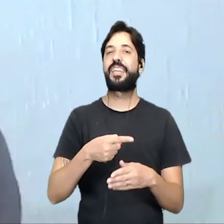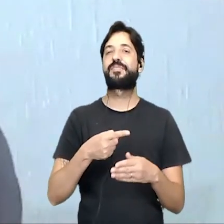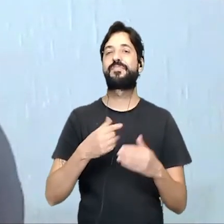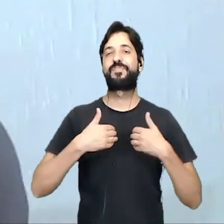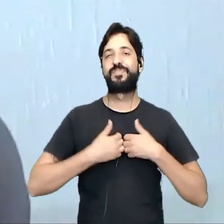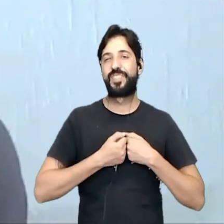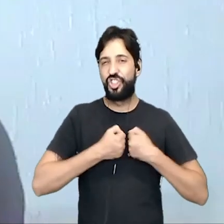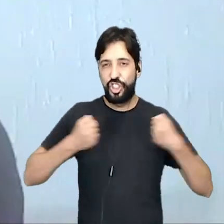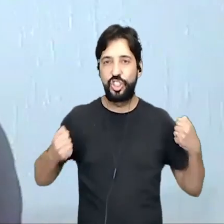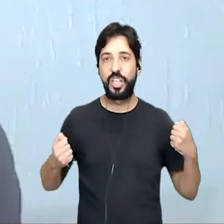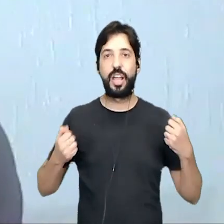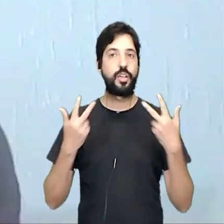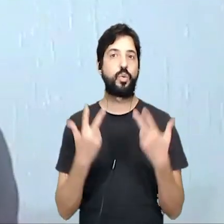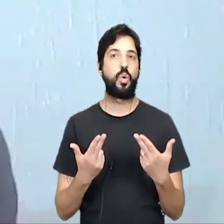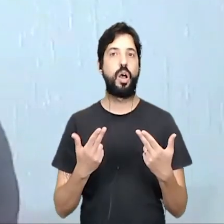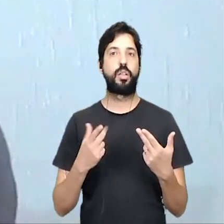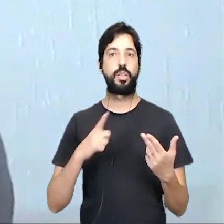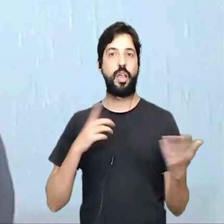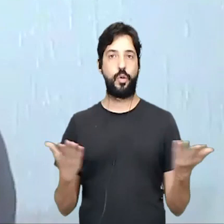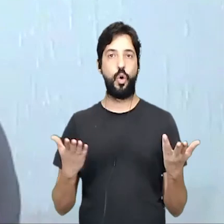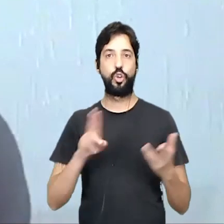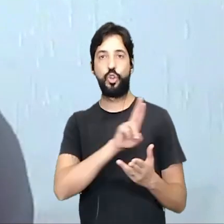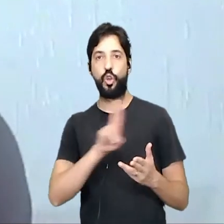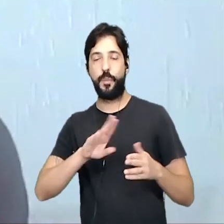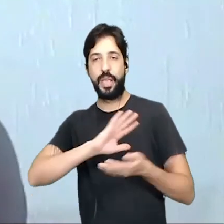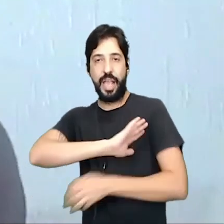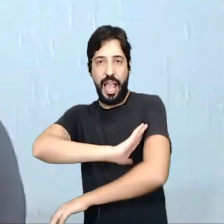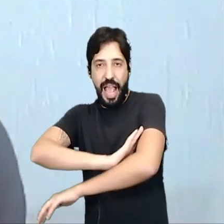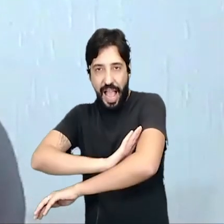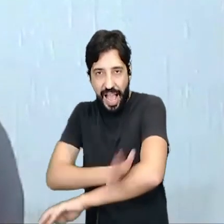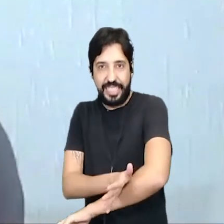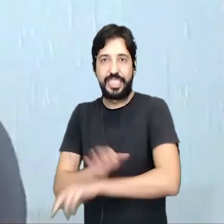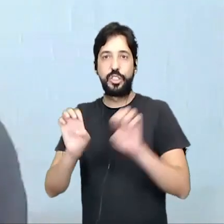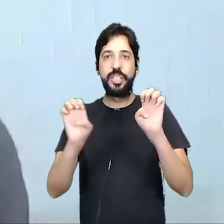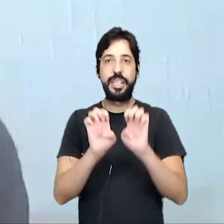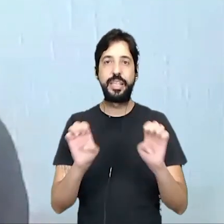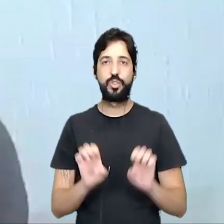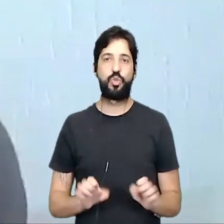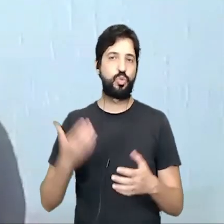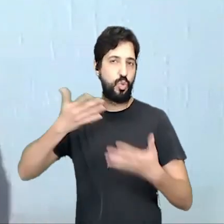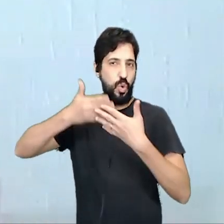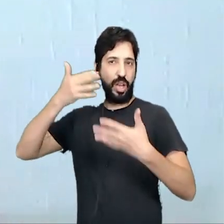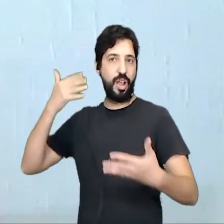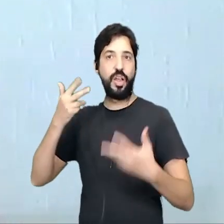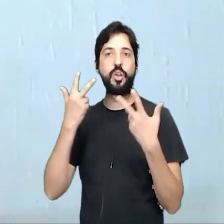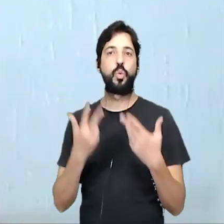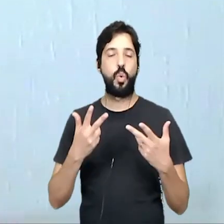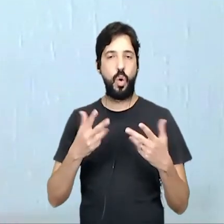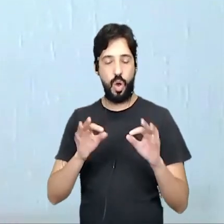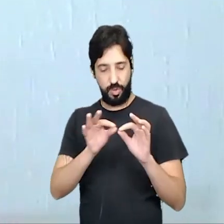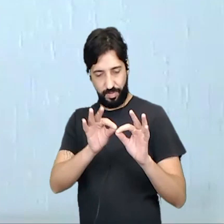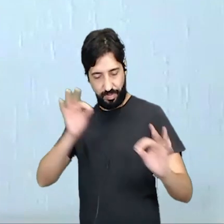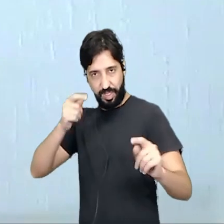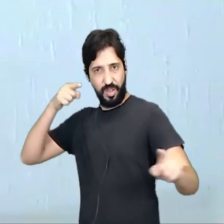que determinam, inclusive, o que dizem hoje, que é o racismo estrutural. É como se você pegasse